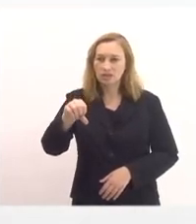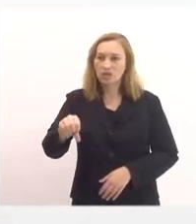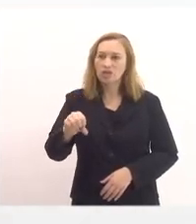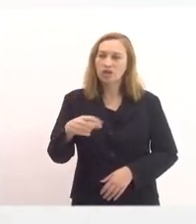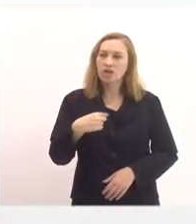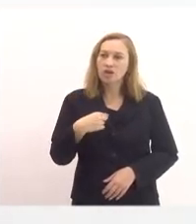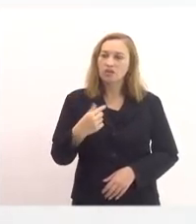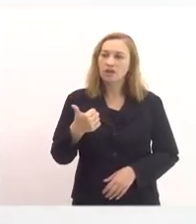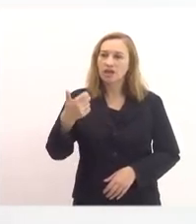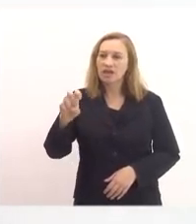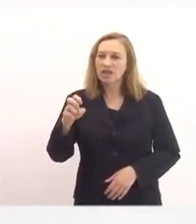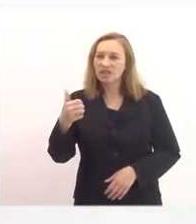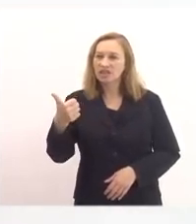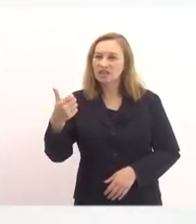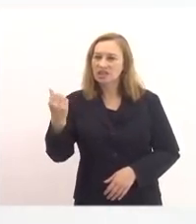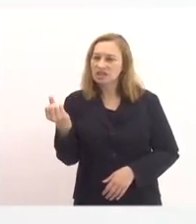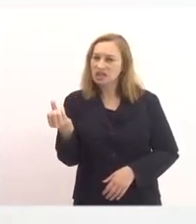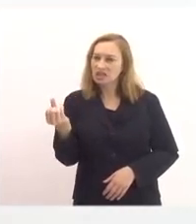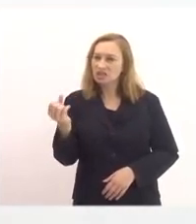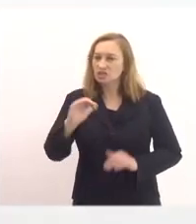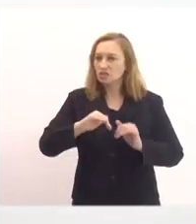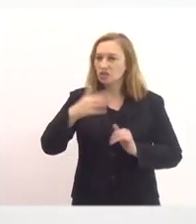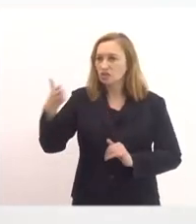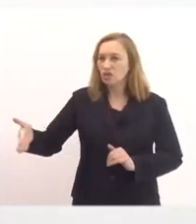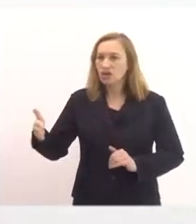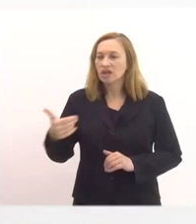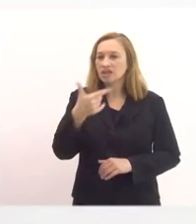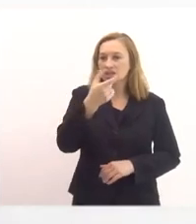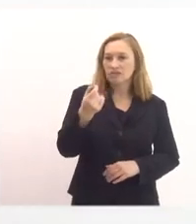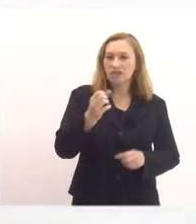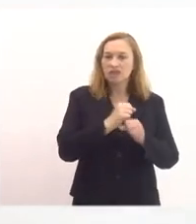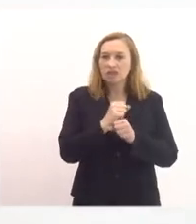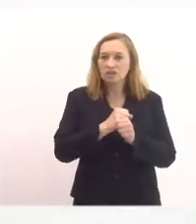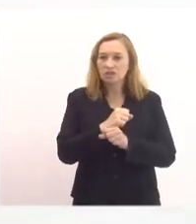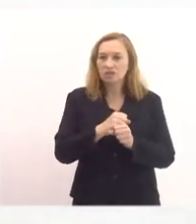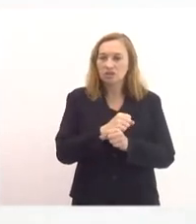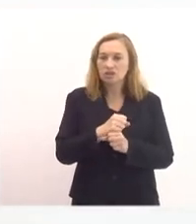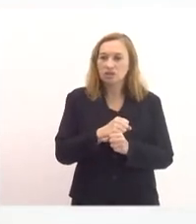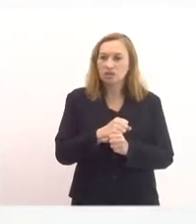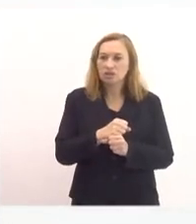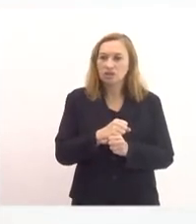15 ou 16. Nesses 20 anos,